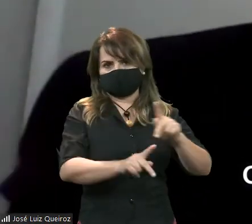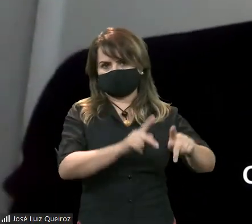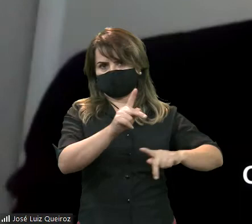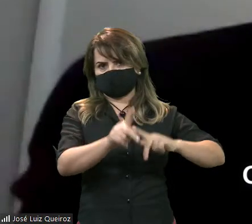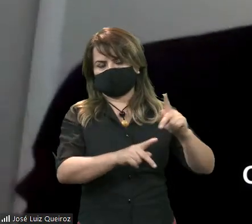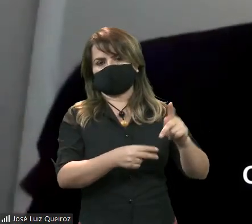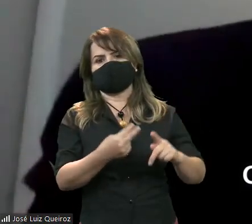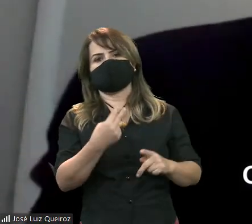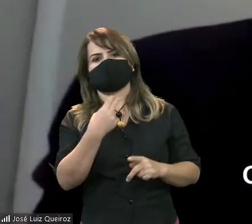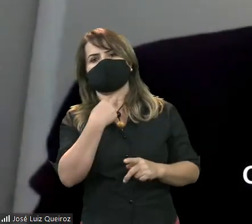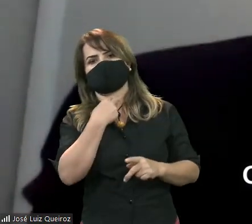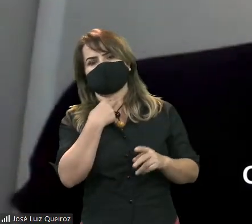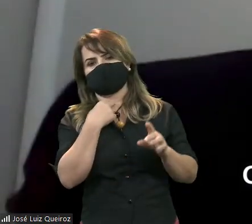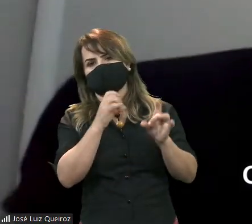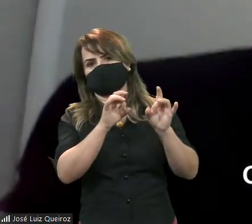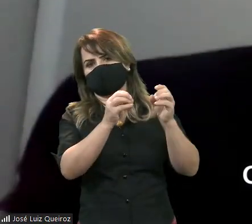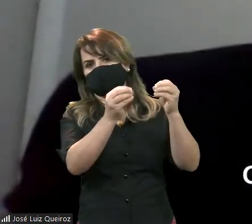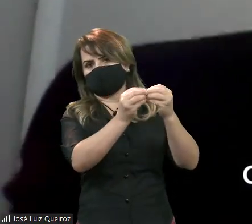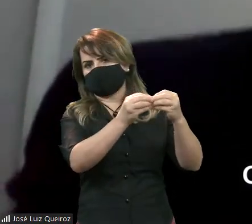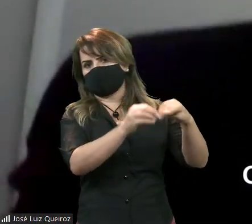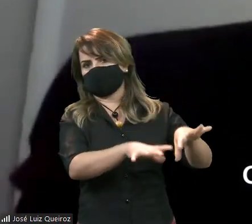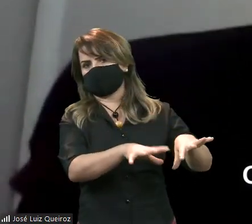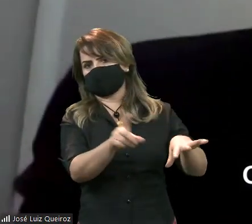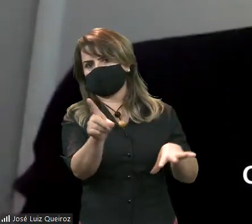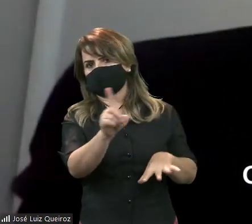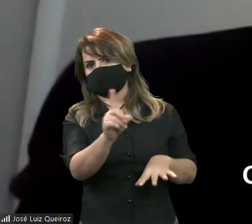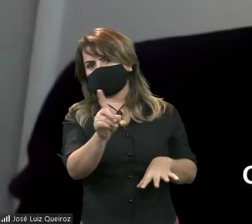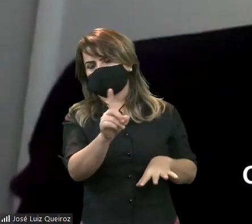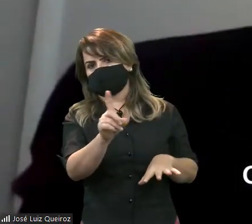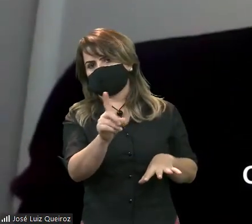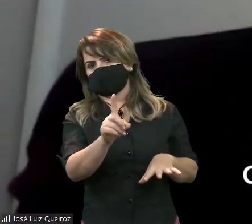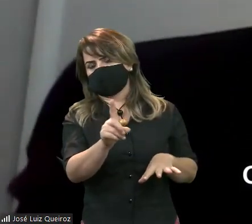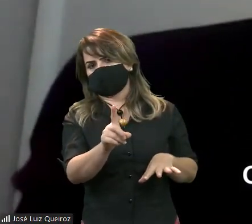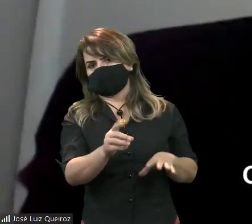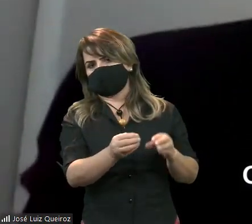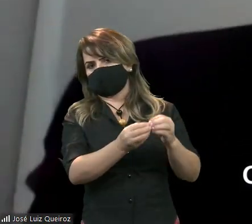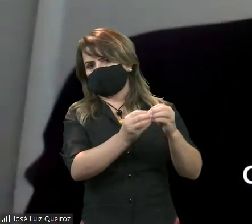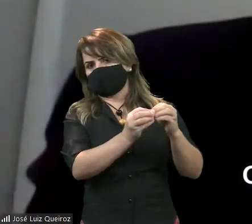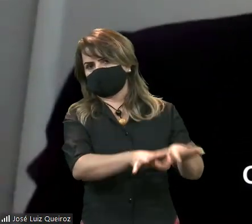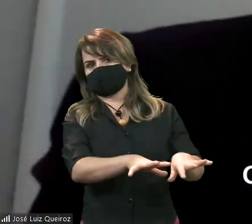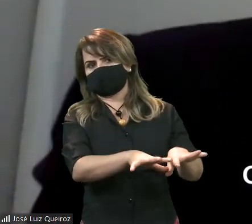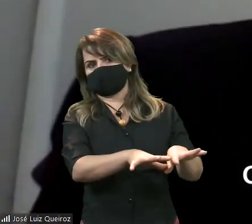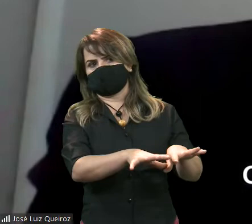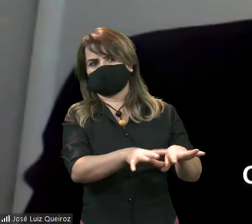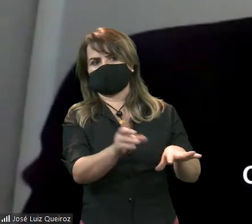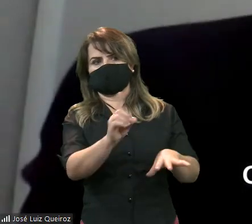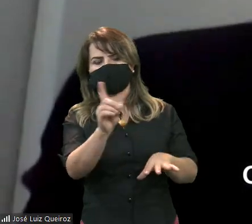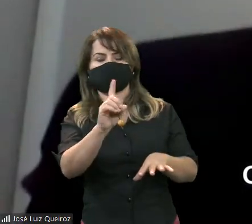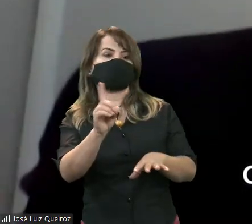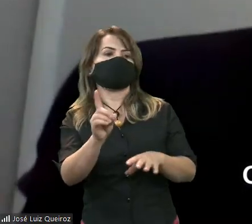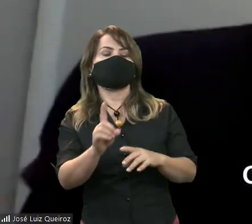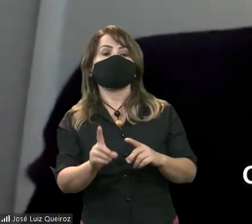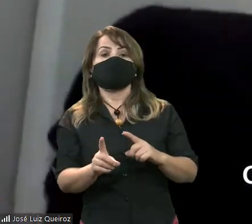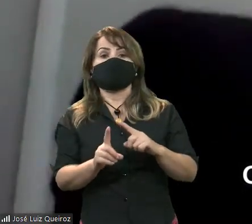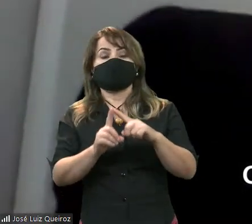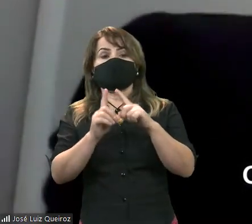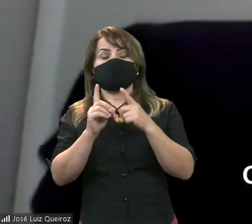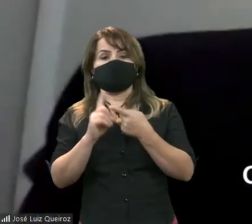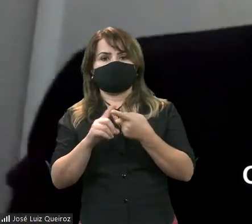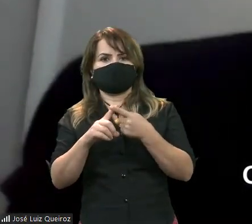processo jurídico ou seja o administrativo, a capa, ele não tem capa, ele não tem foto. Então,